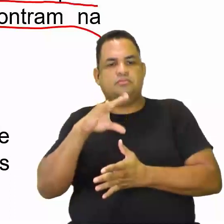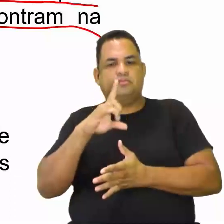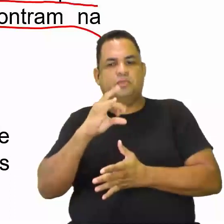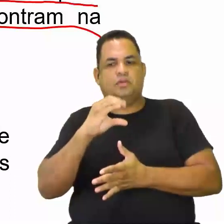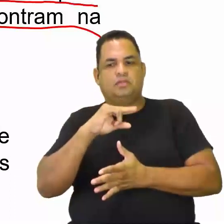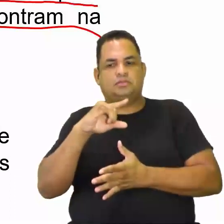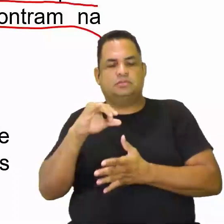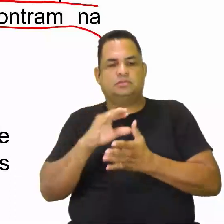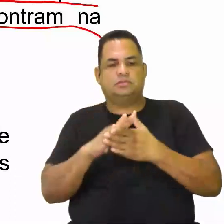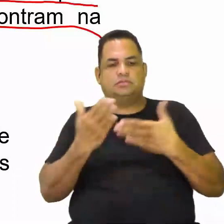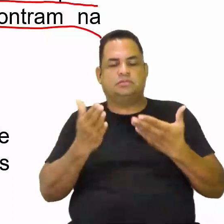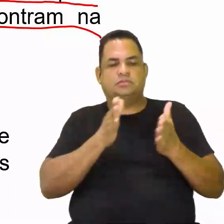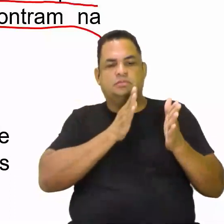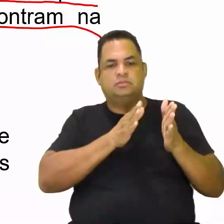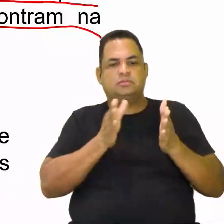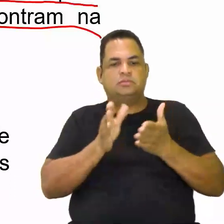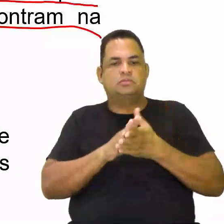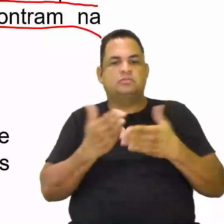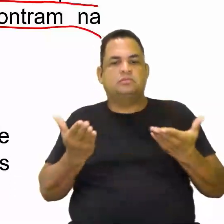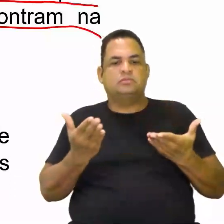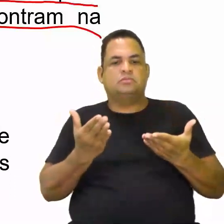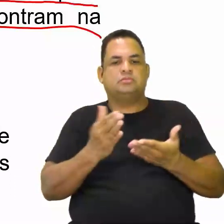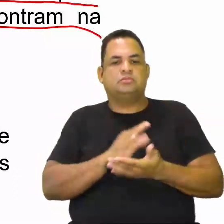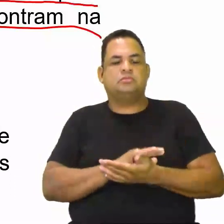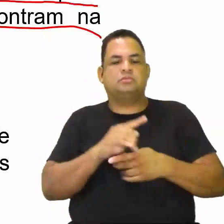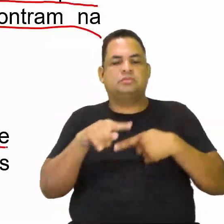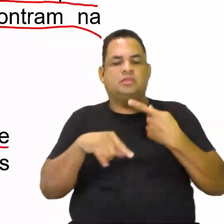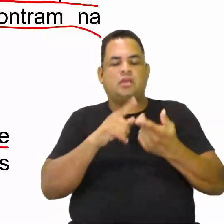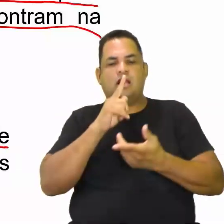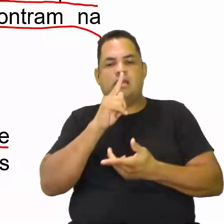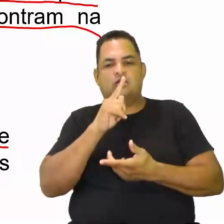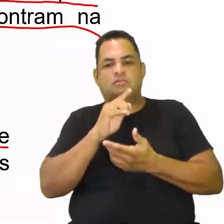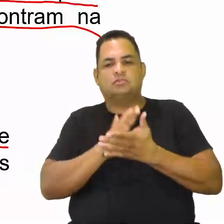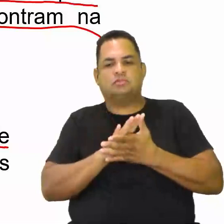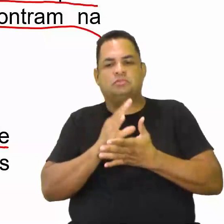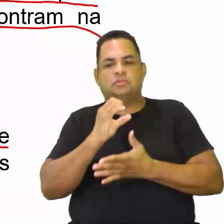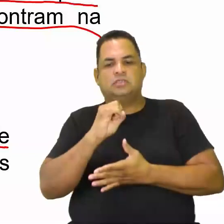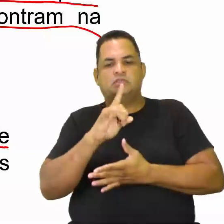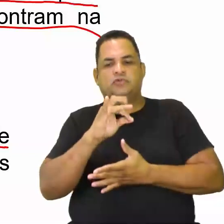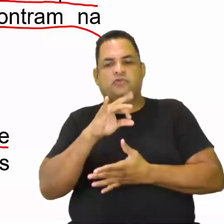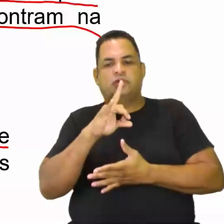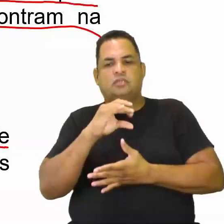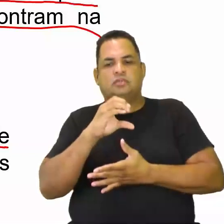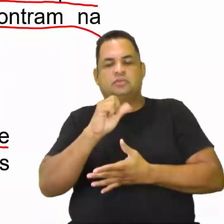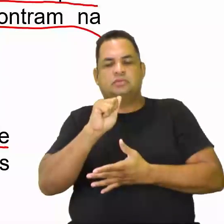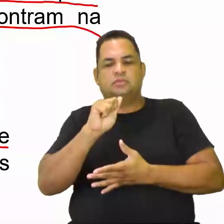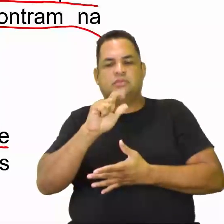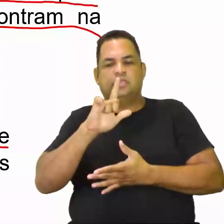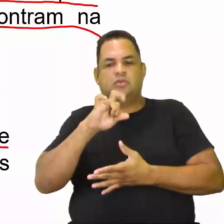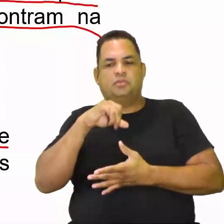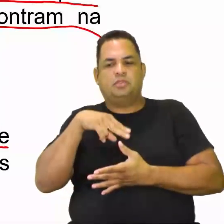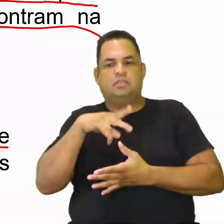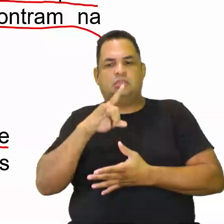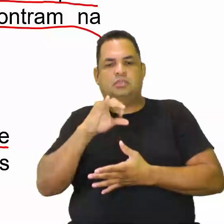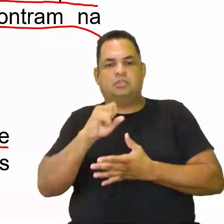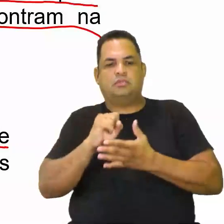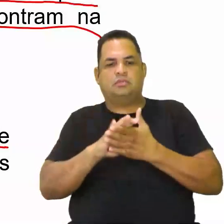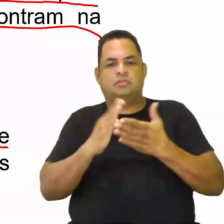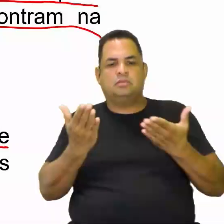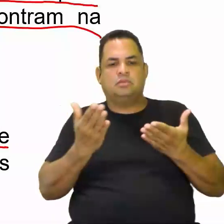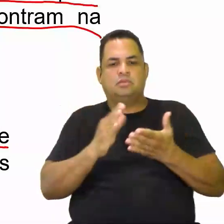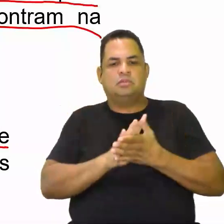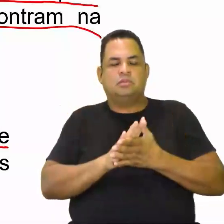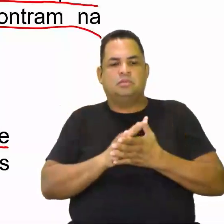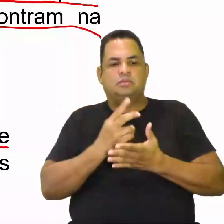a etapa na qual a água, após receber o sulfato de alumínio lá na coagulação,